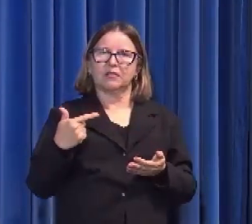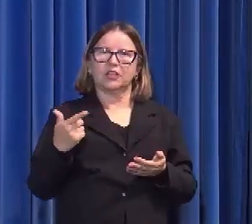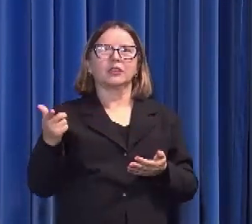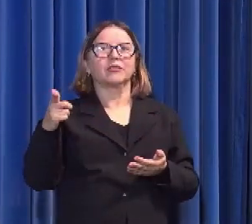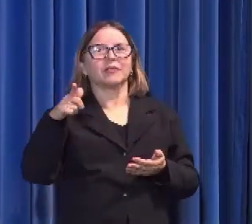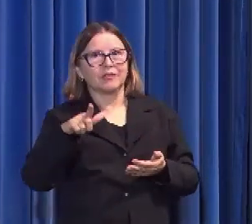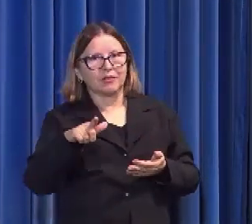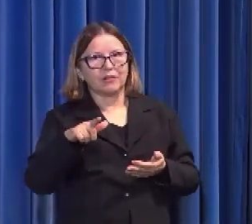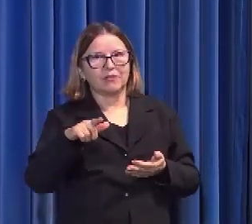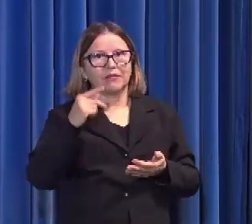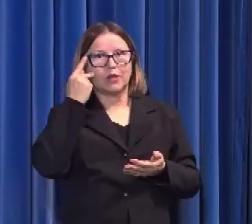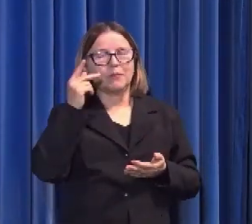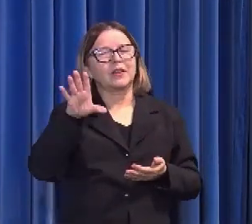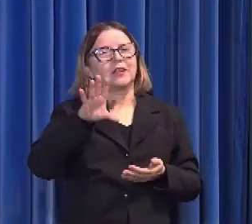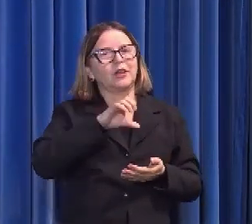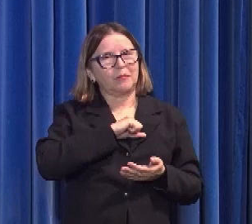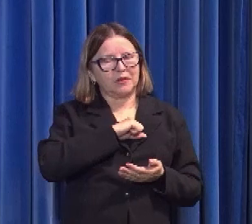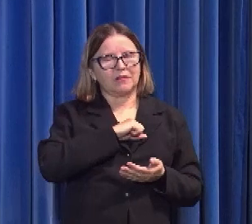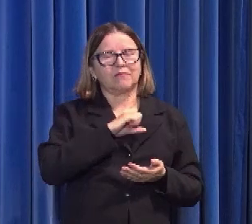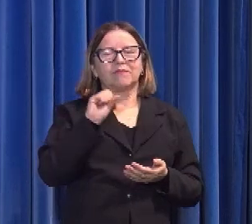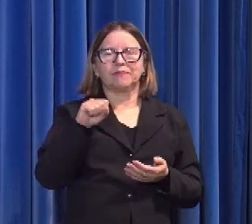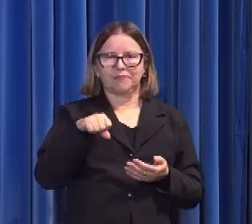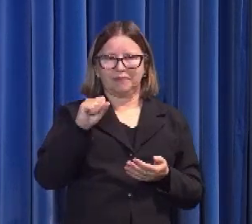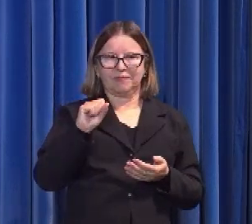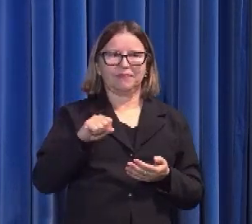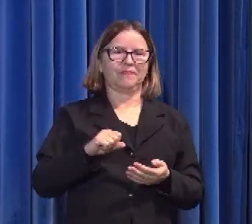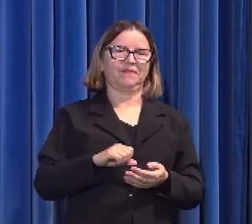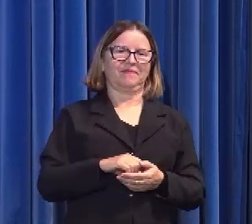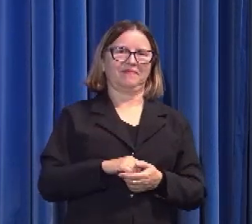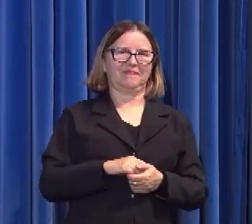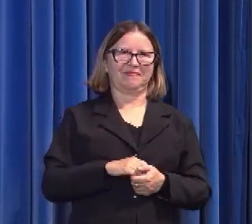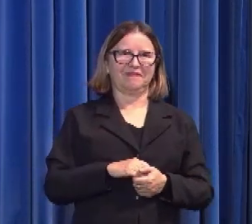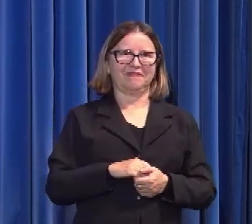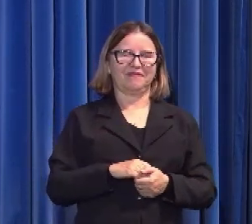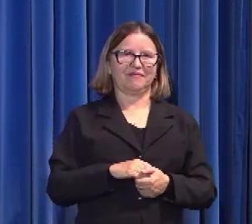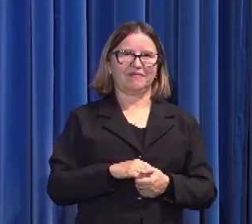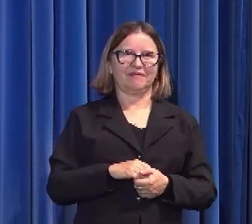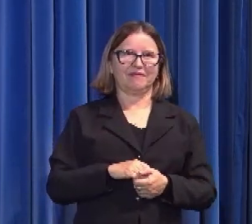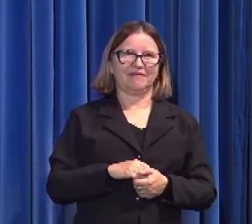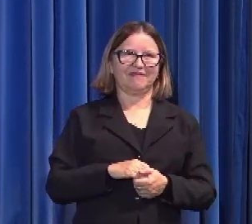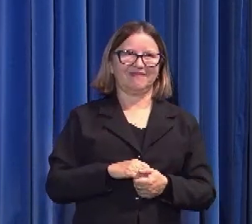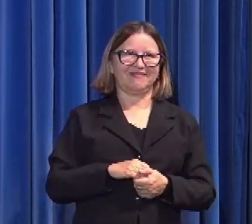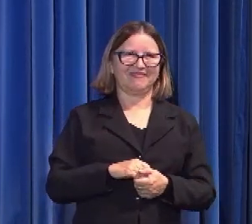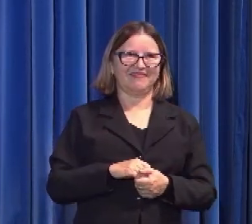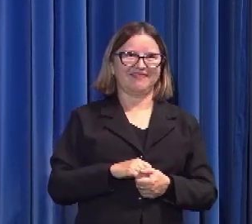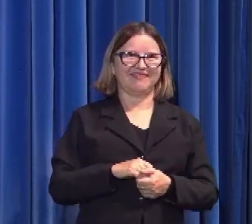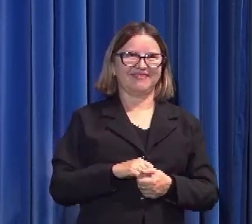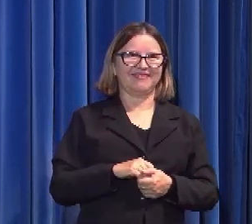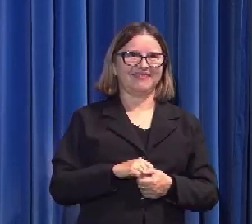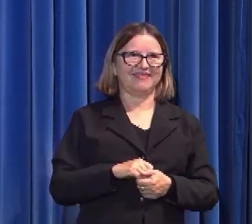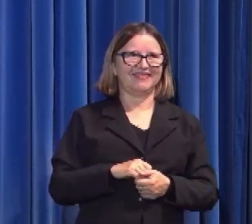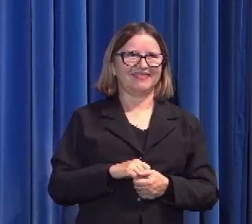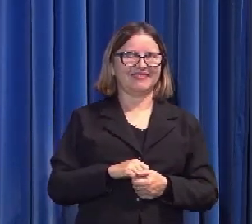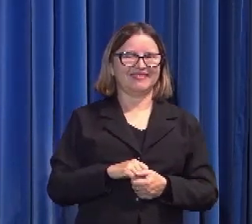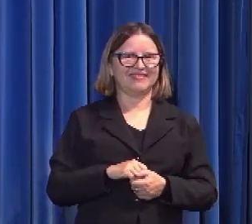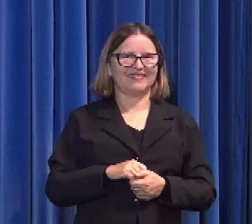amar e não tem opção não tem jeito meu irmão